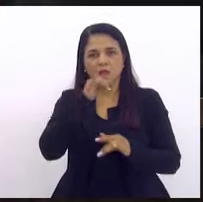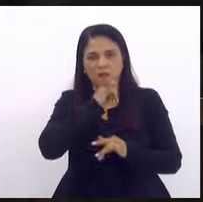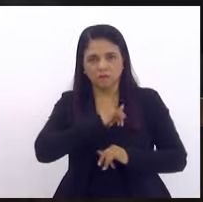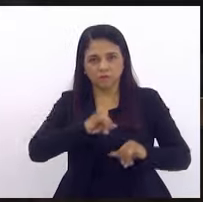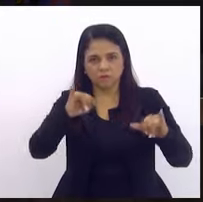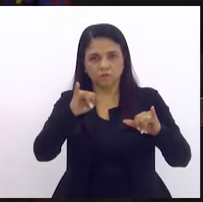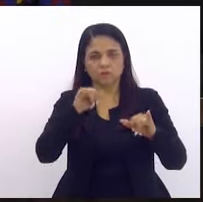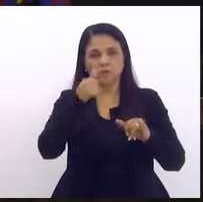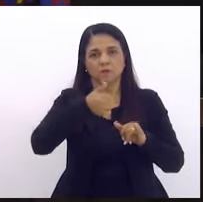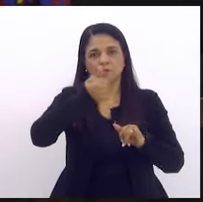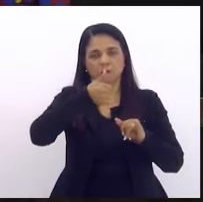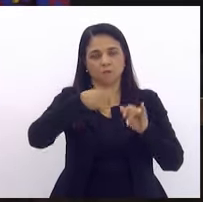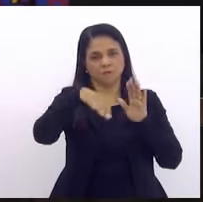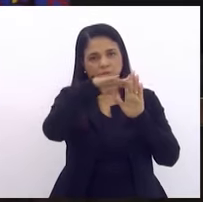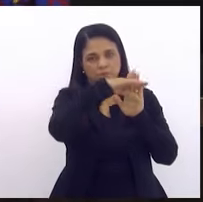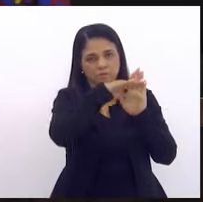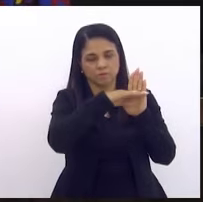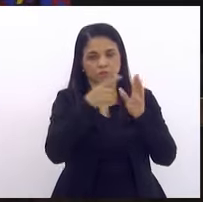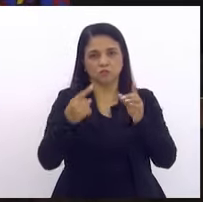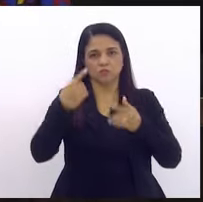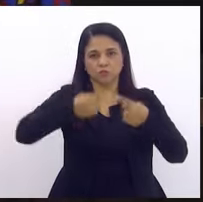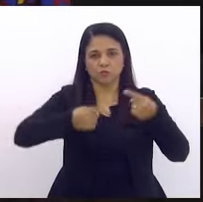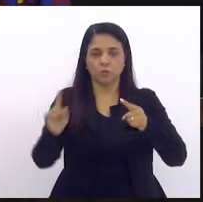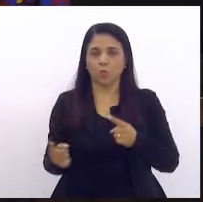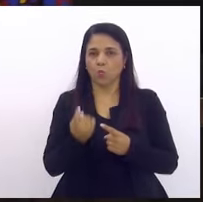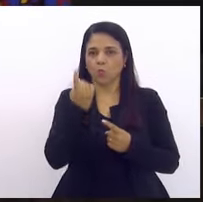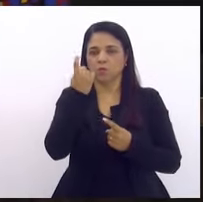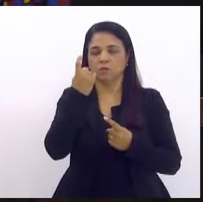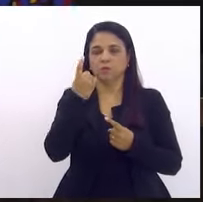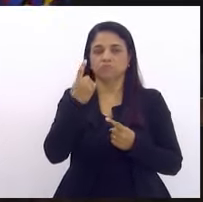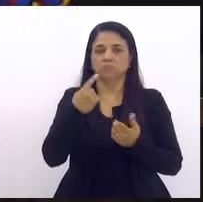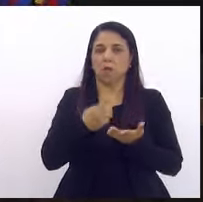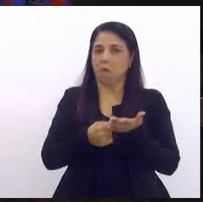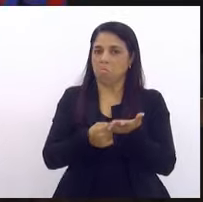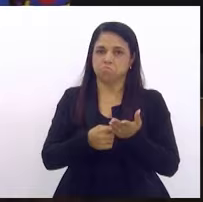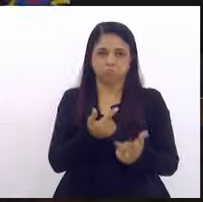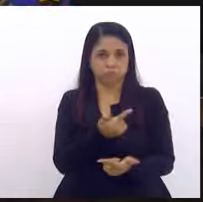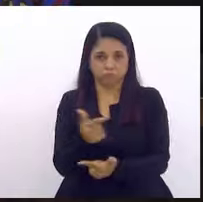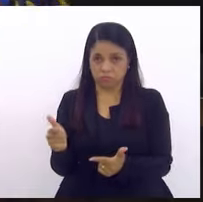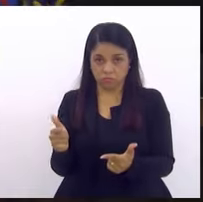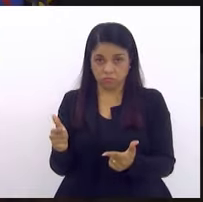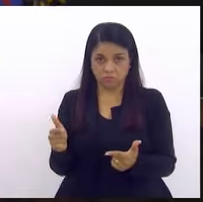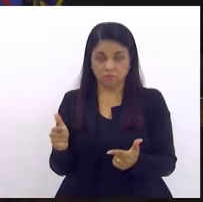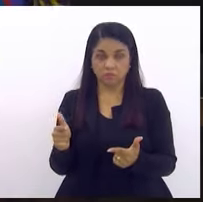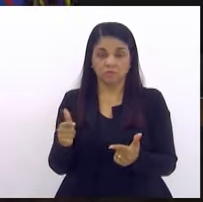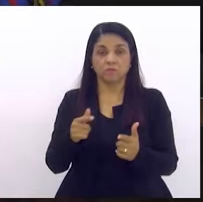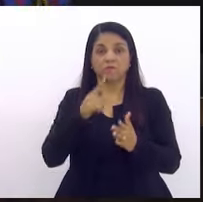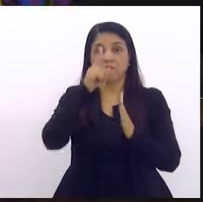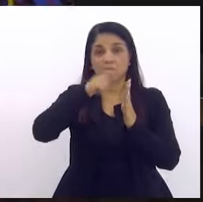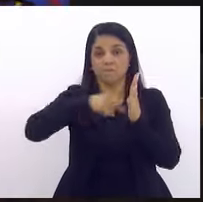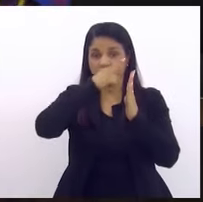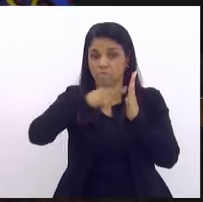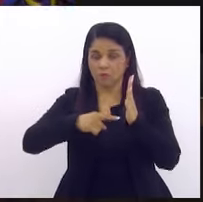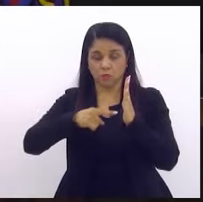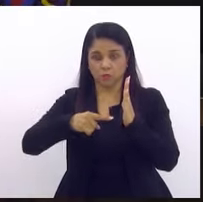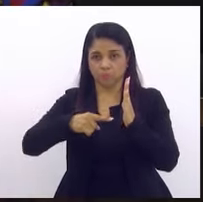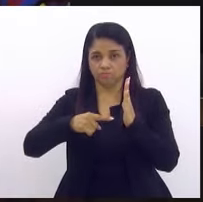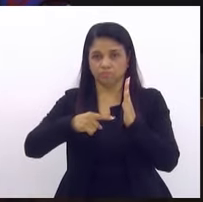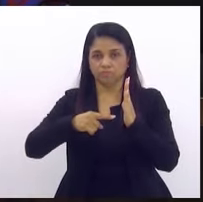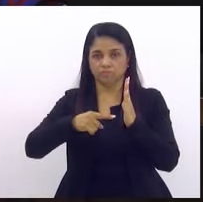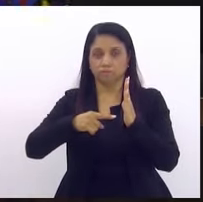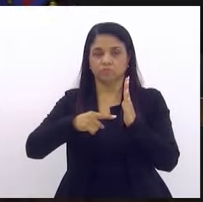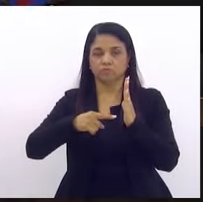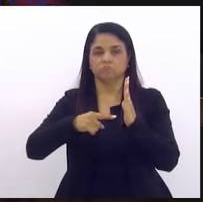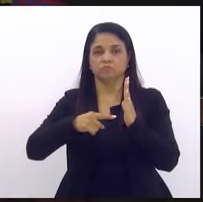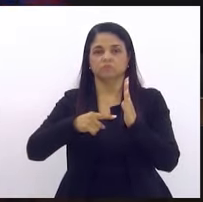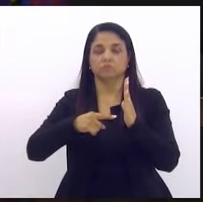Anuncio, primeiro da pauta em discussão única, como não teve acordo, veto total